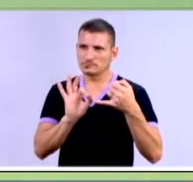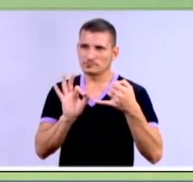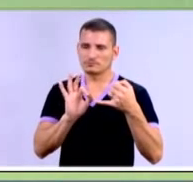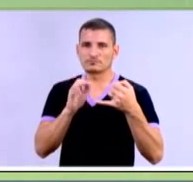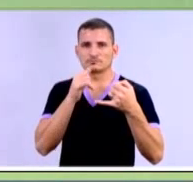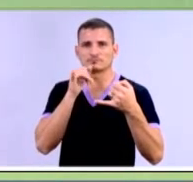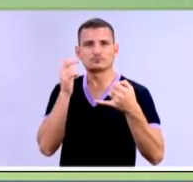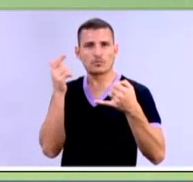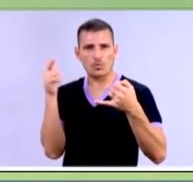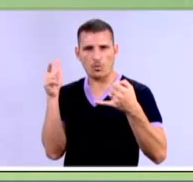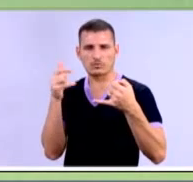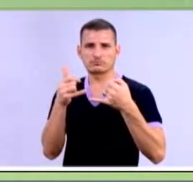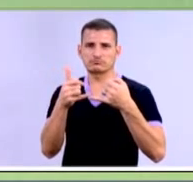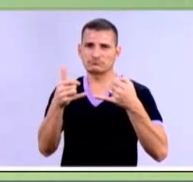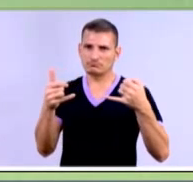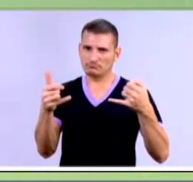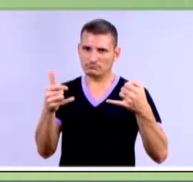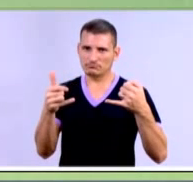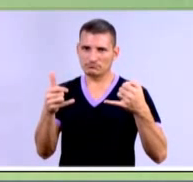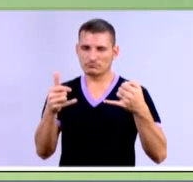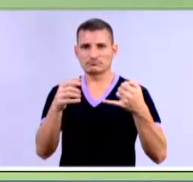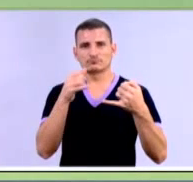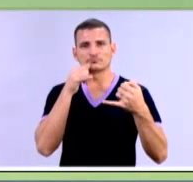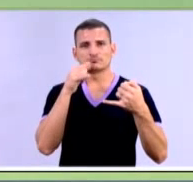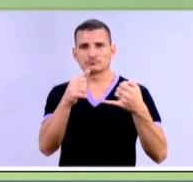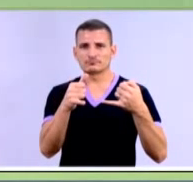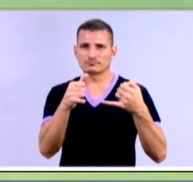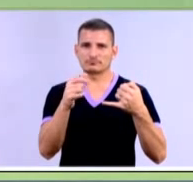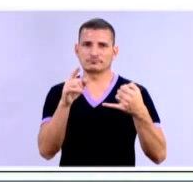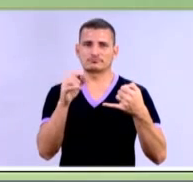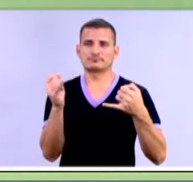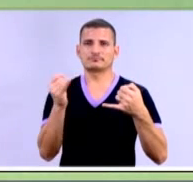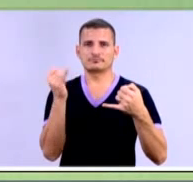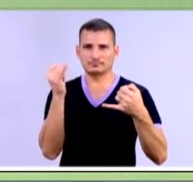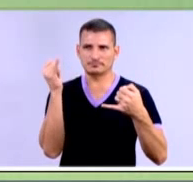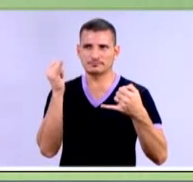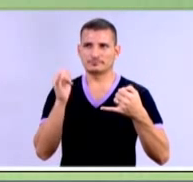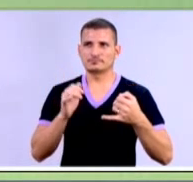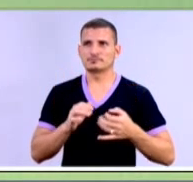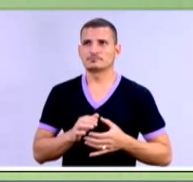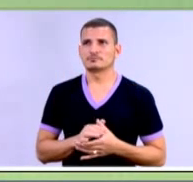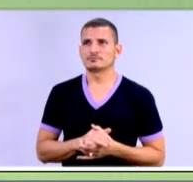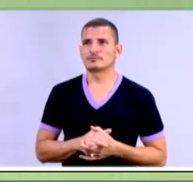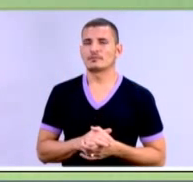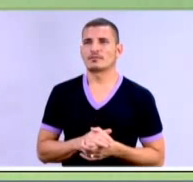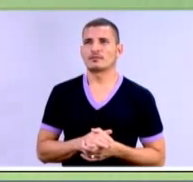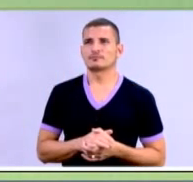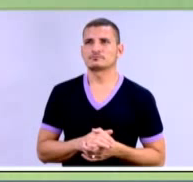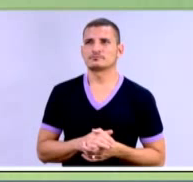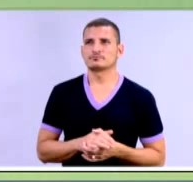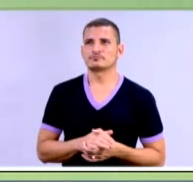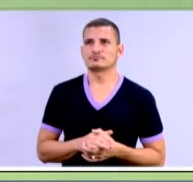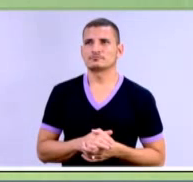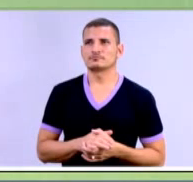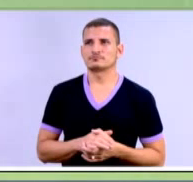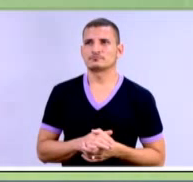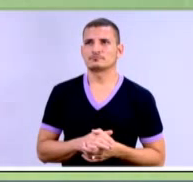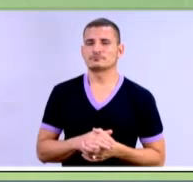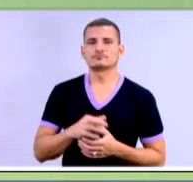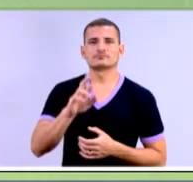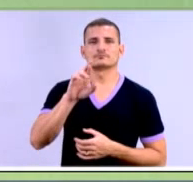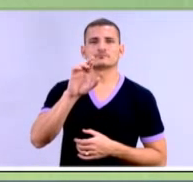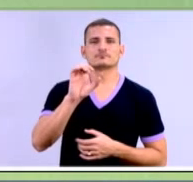outro cabo ali que passa a sinalização elétrica. Isso é muito importante. Certo, mas o que é então a